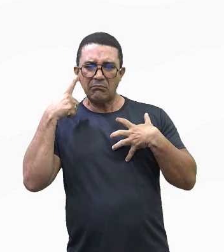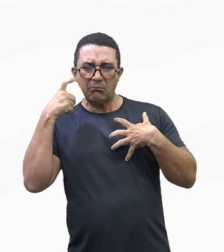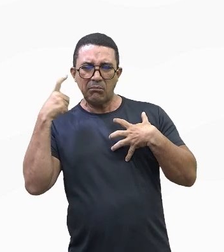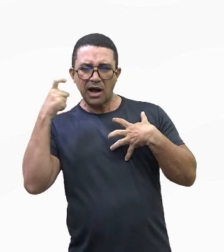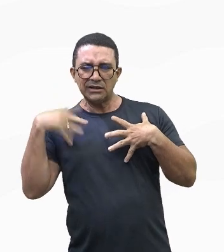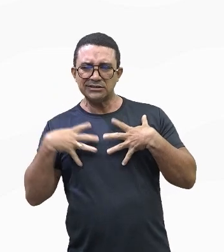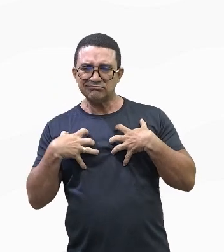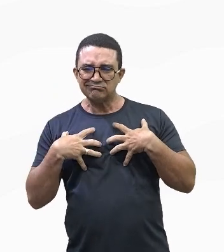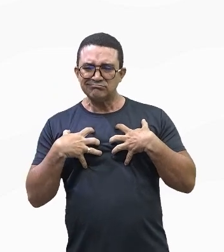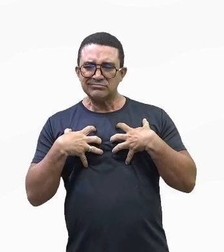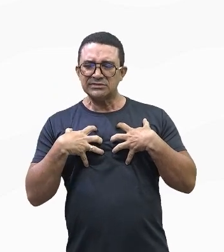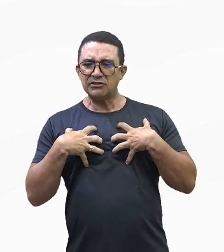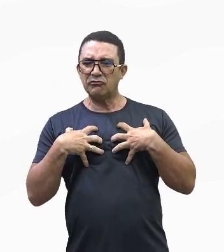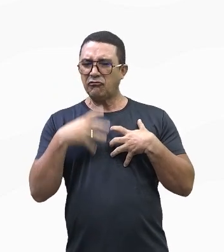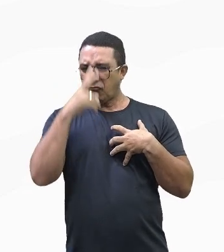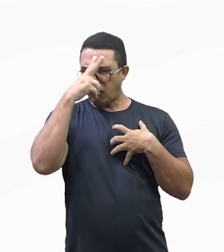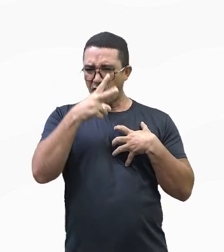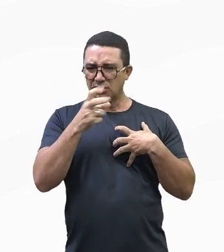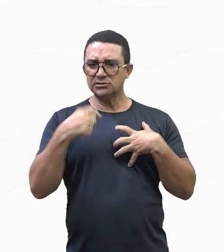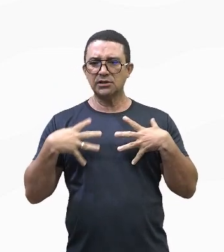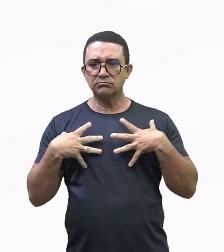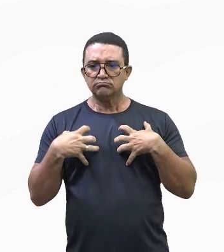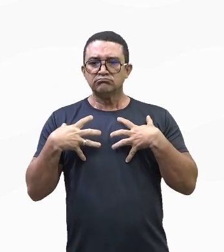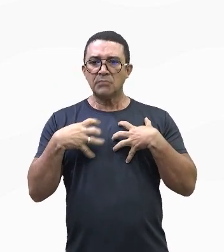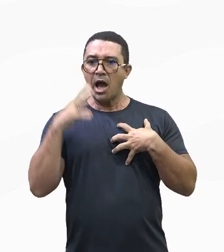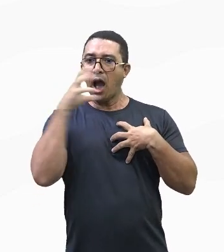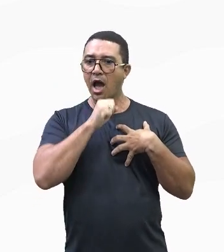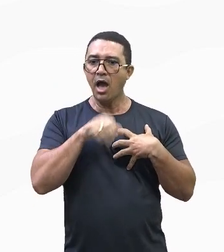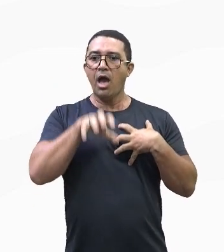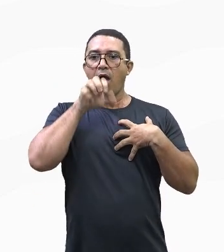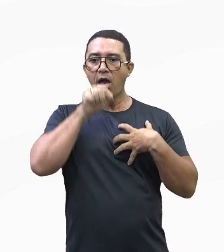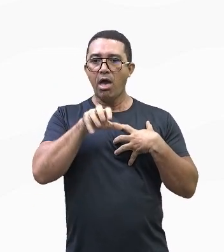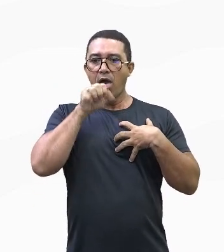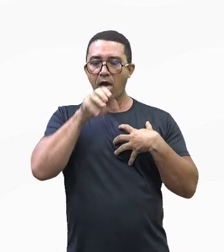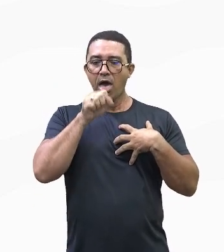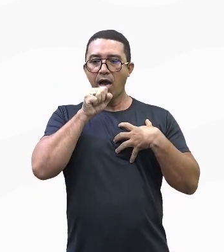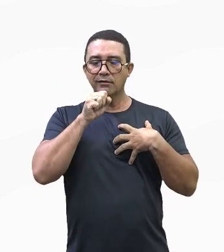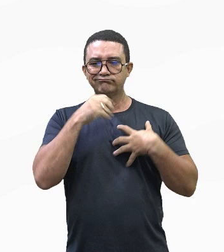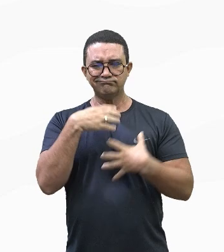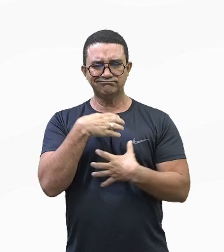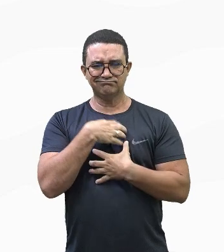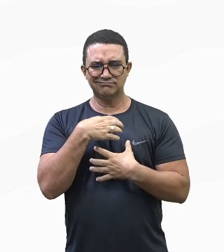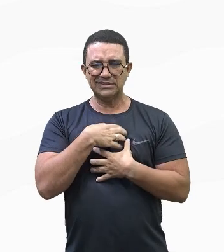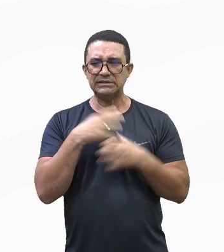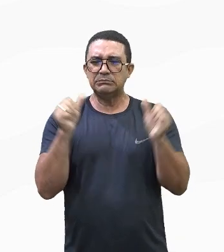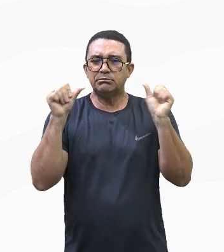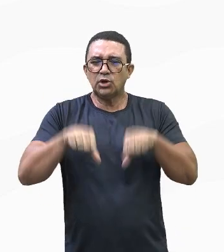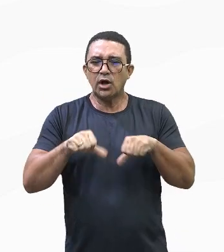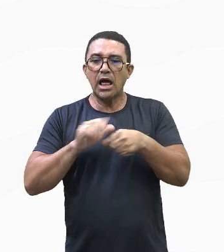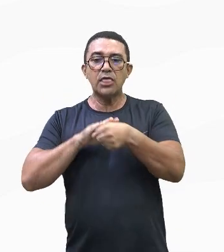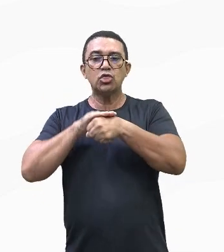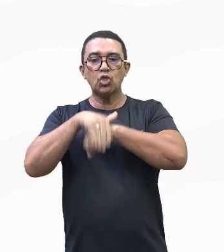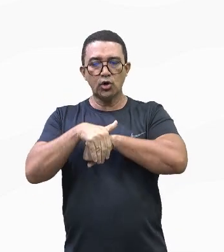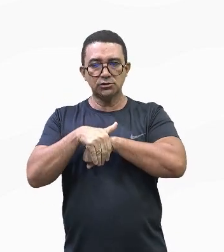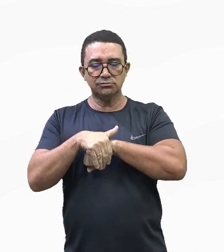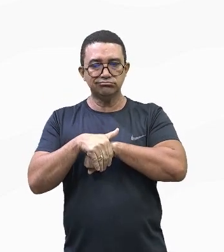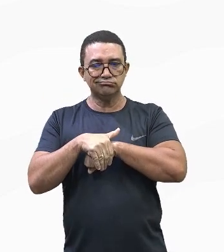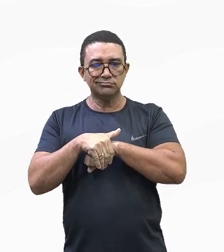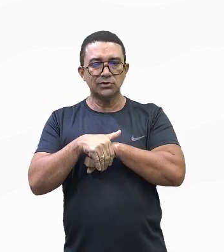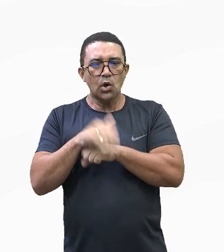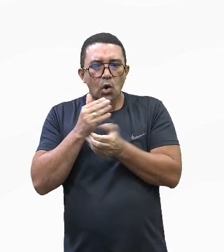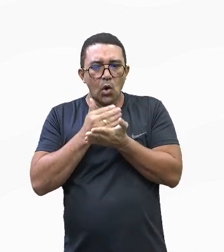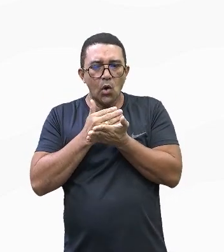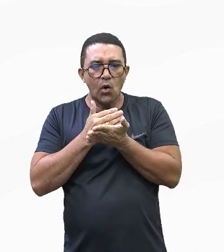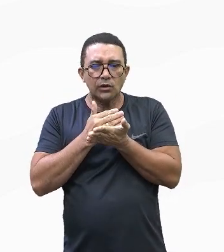aperto no peito, respiração curta e rápida. E esses sintomas, professor, eles pioram à noite, sabe? Nas primeiras horas